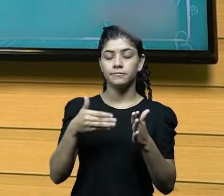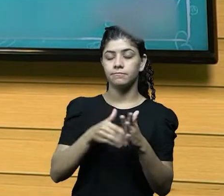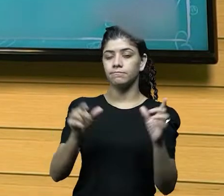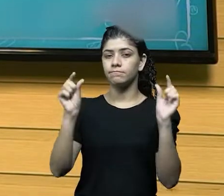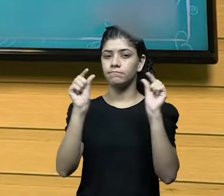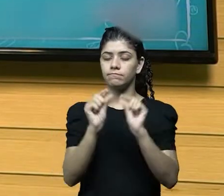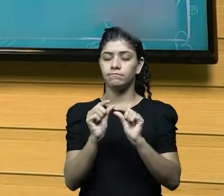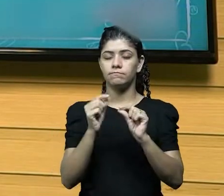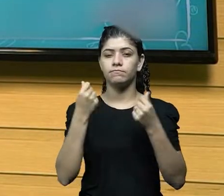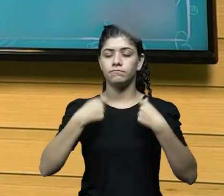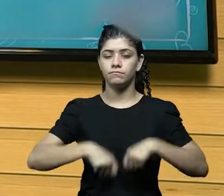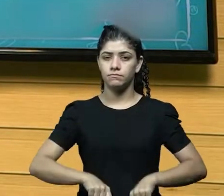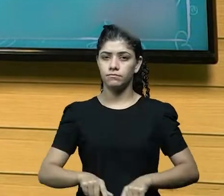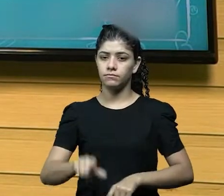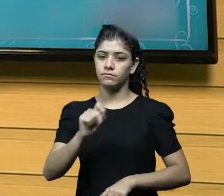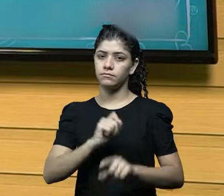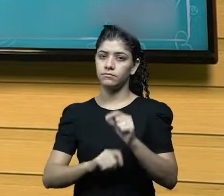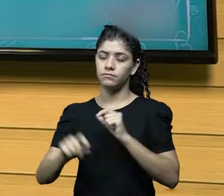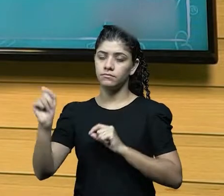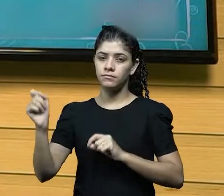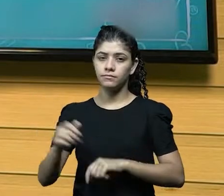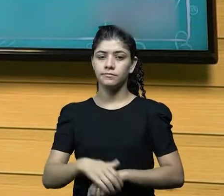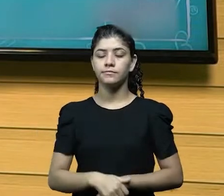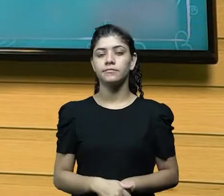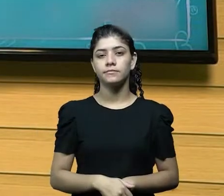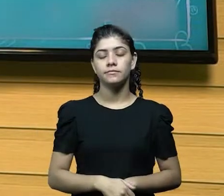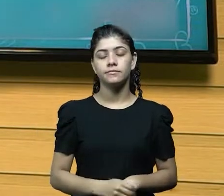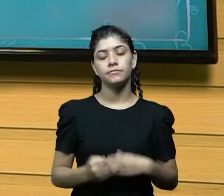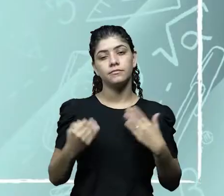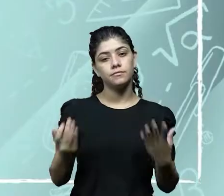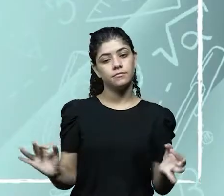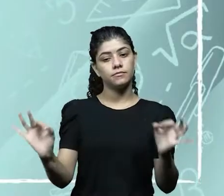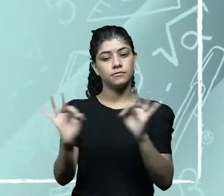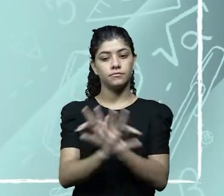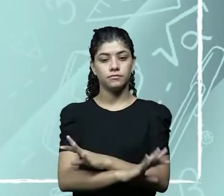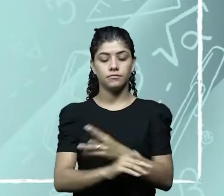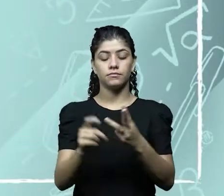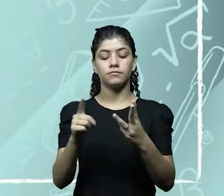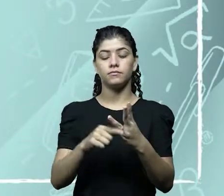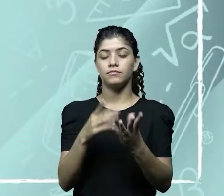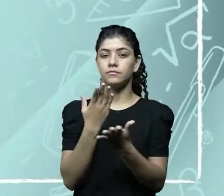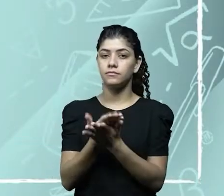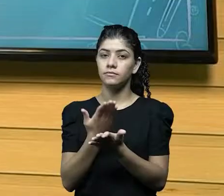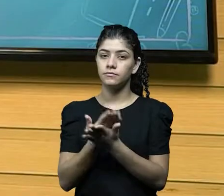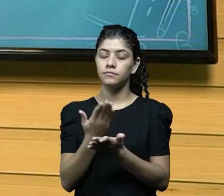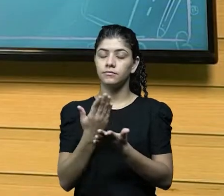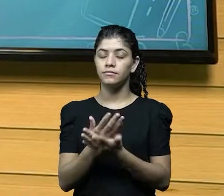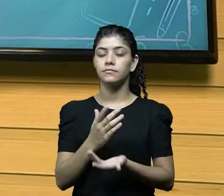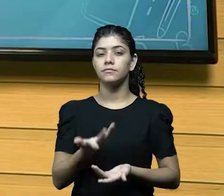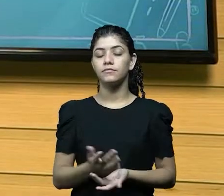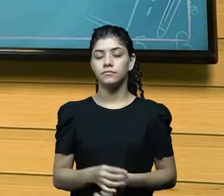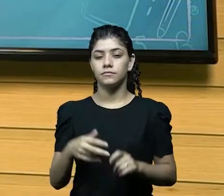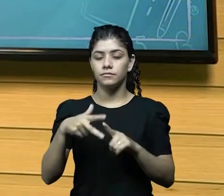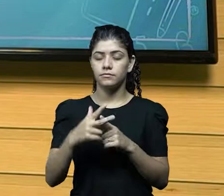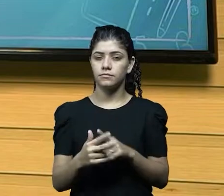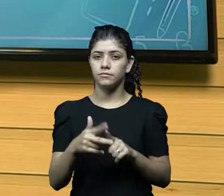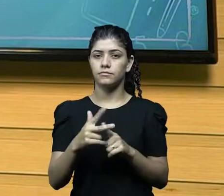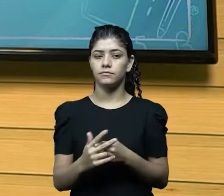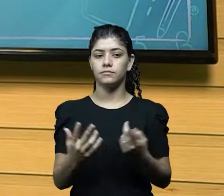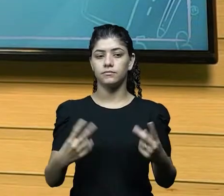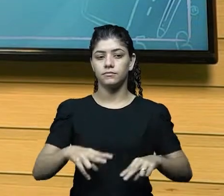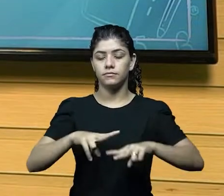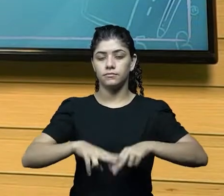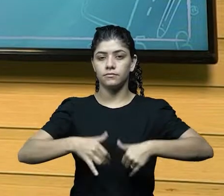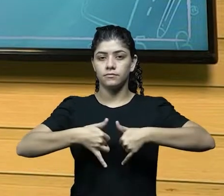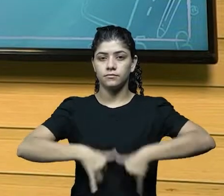eles interfiram o mínimo possível na tomada de uma medida. Aqui a gente encerra a nossa terceira aula de metrologia.